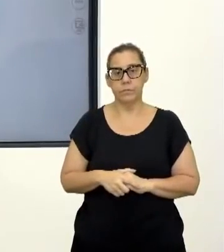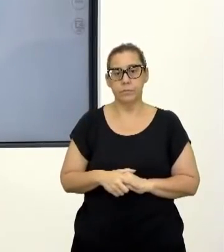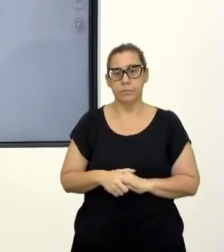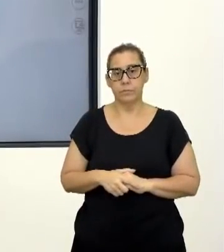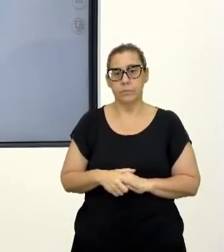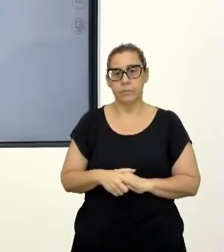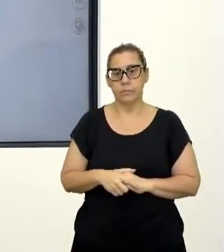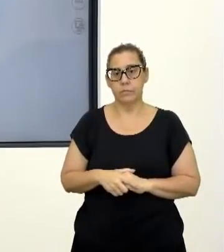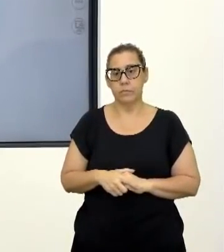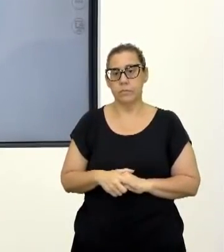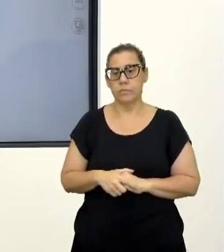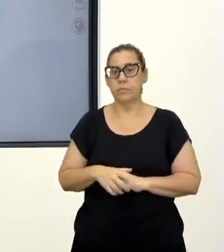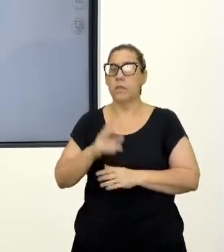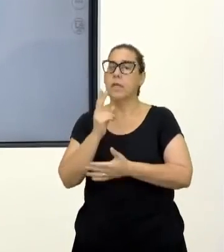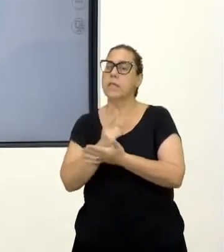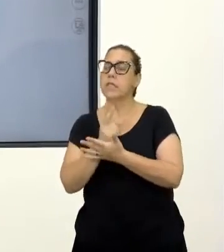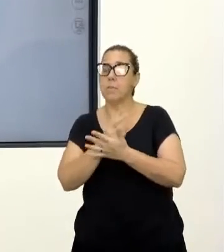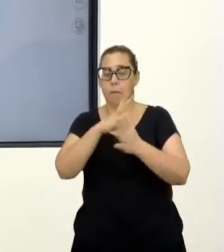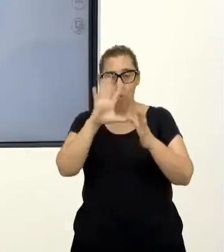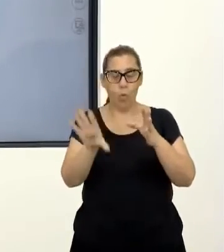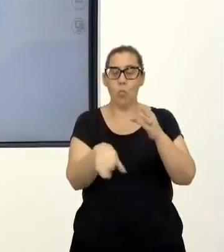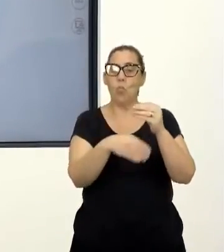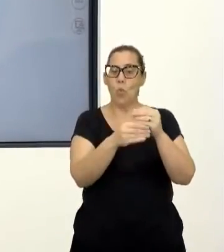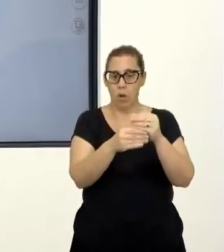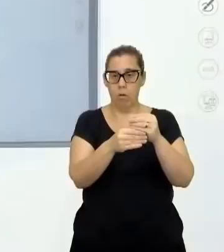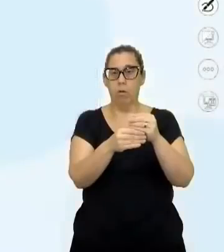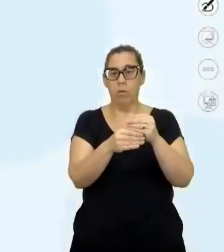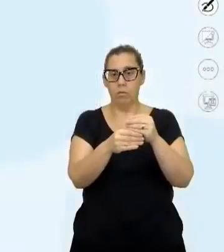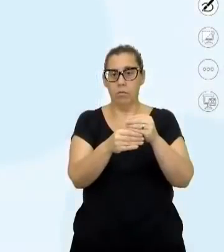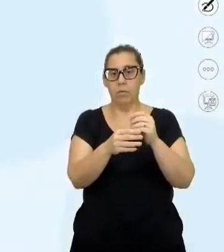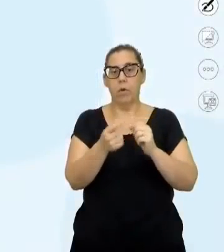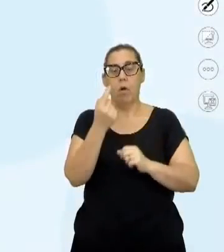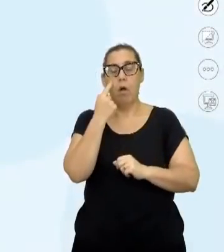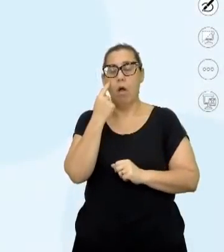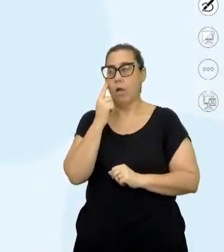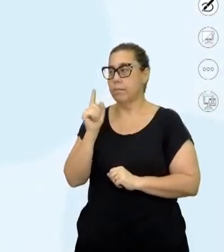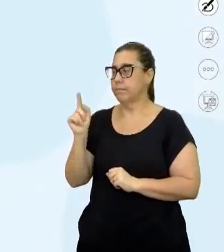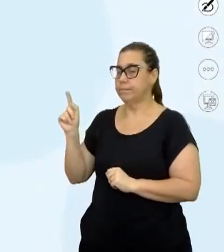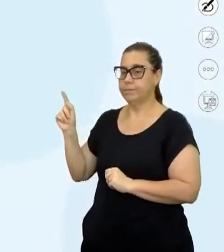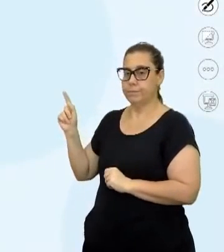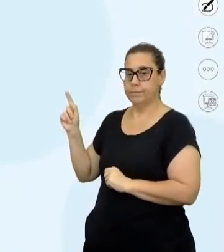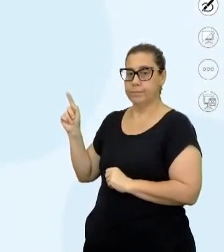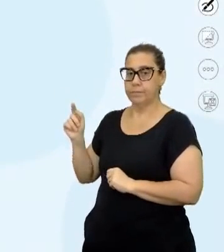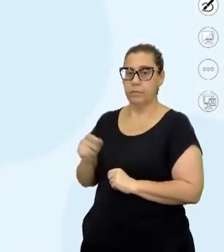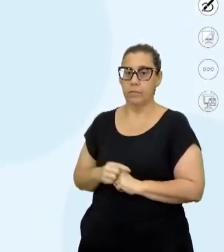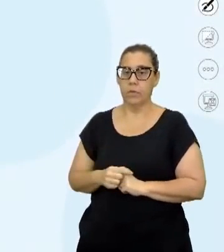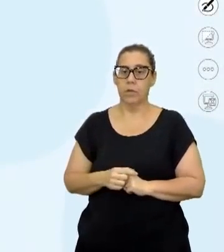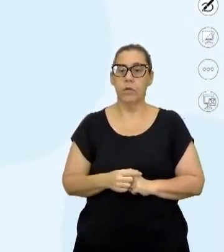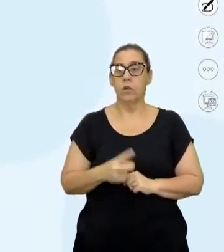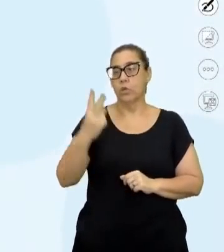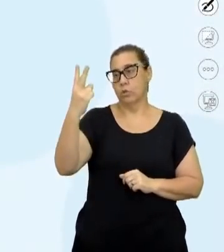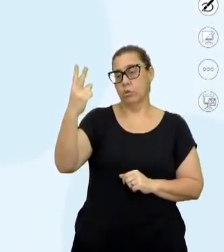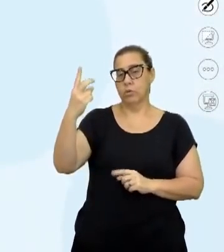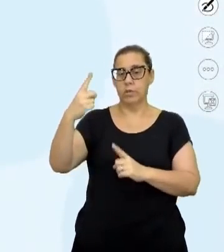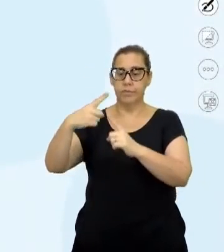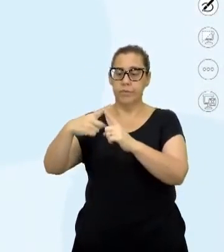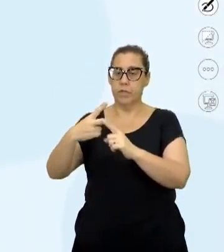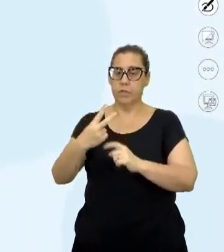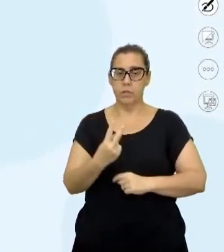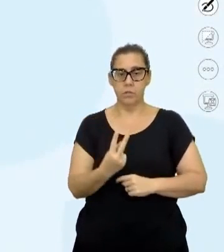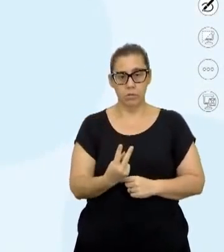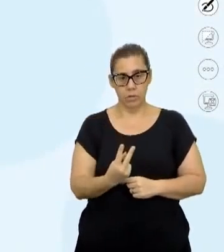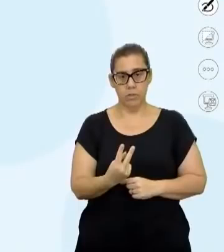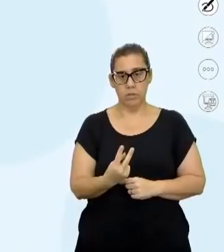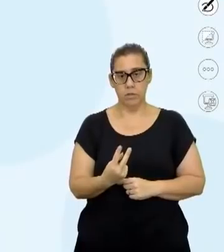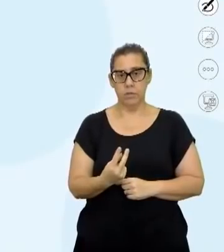vai sempre usar para completar um quadradinho, tá bom? Então, veja, ó, é o lado 2 vezes 2, não é isso? Porque 2 vezes